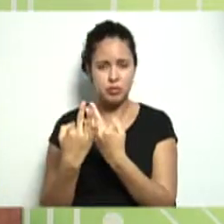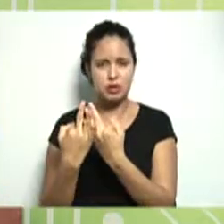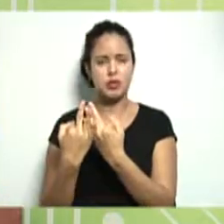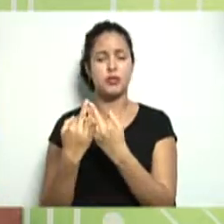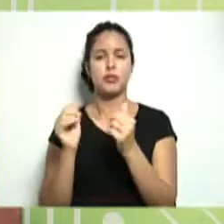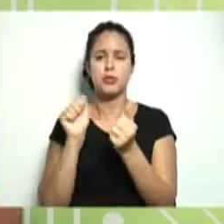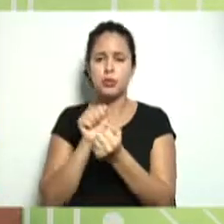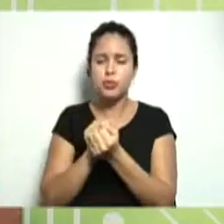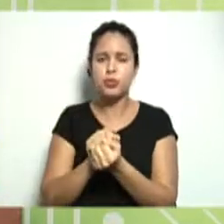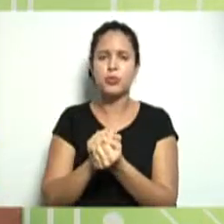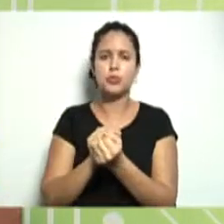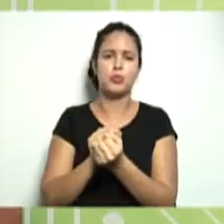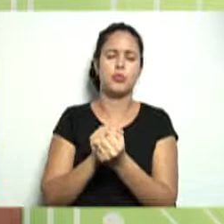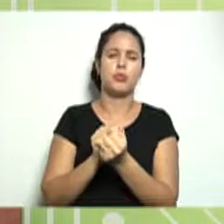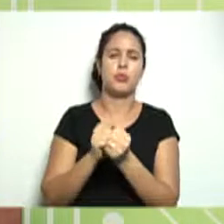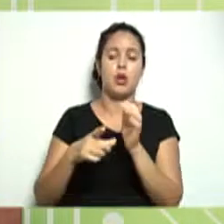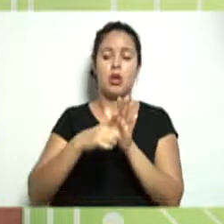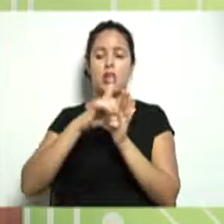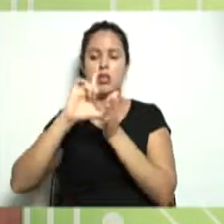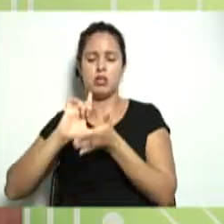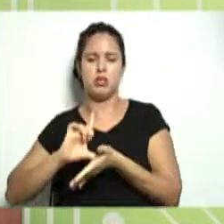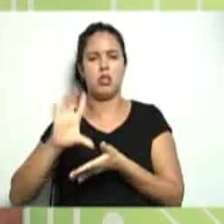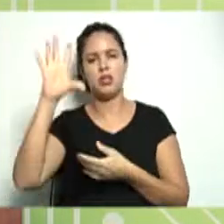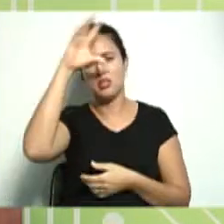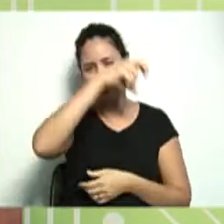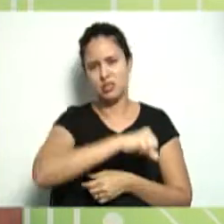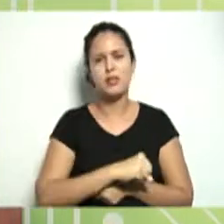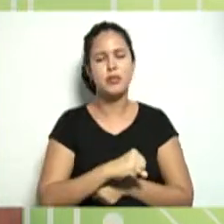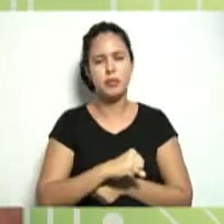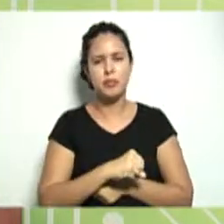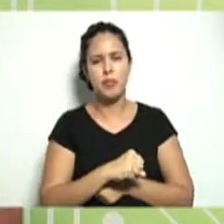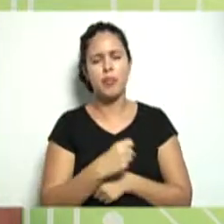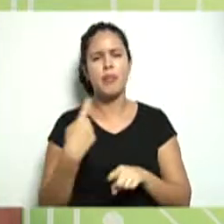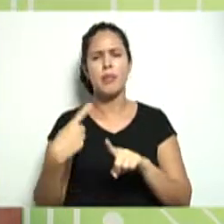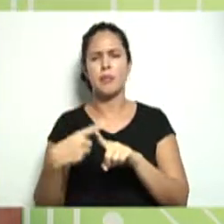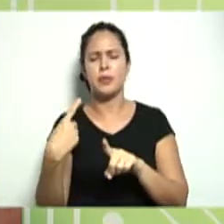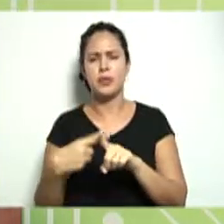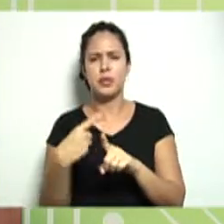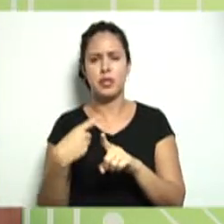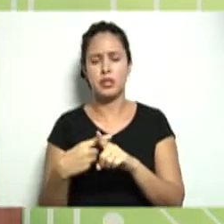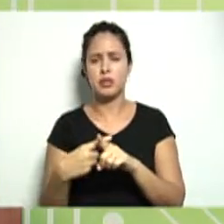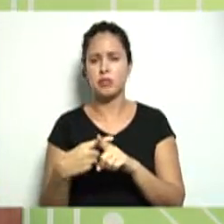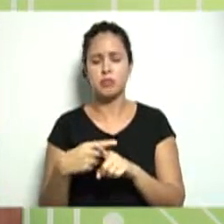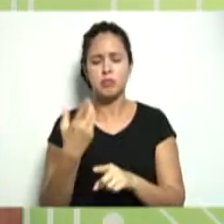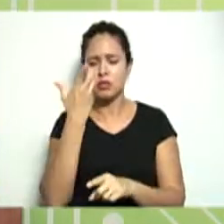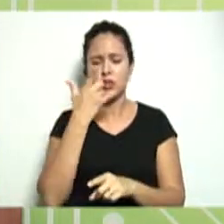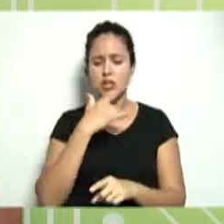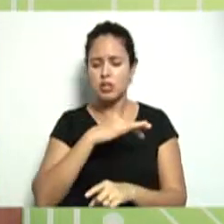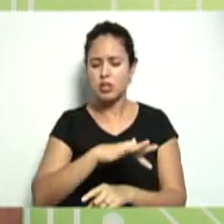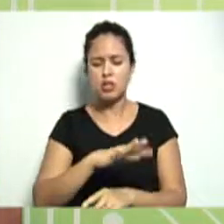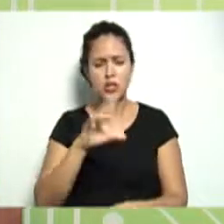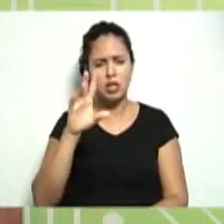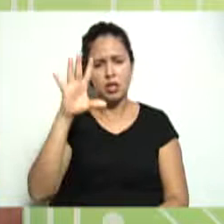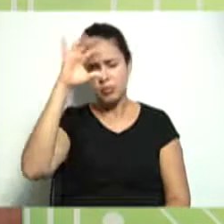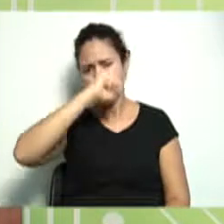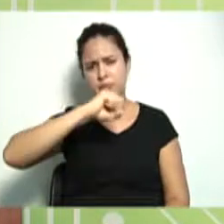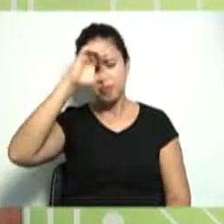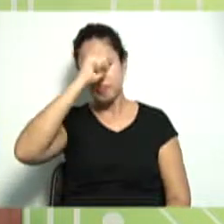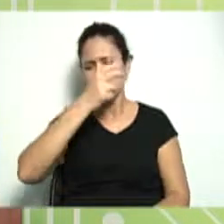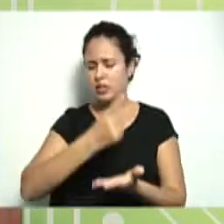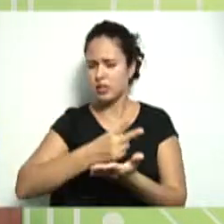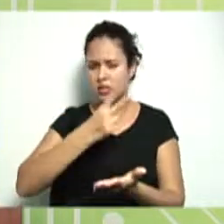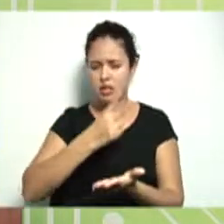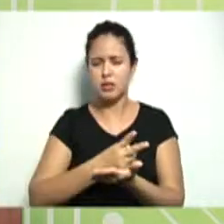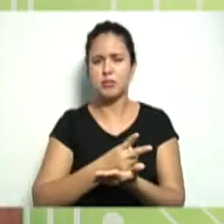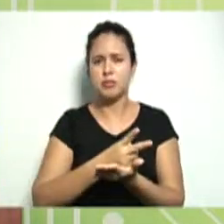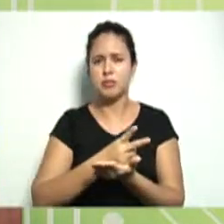família, as pessoas que estão ao seu redor. Por quê? Porque ela aprende a todo momento na sociedade. Então,